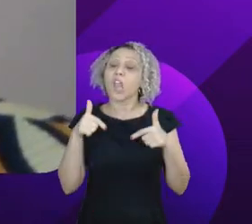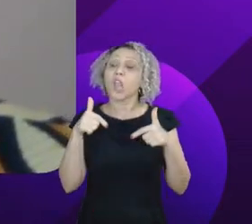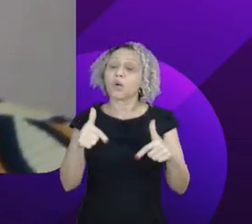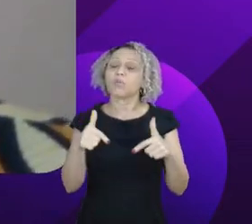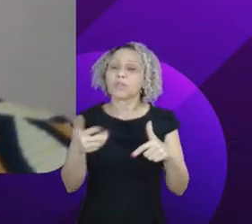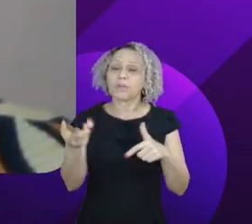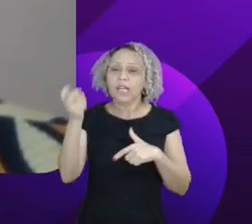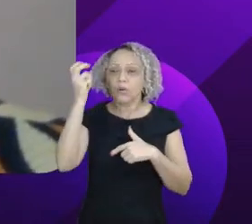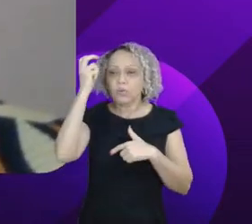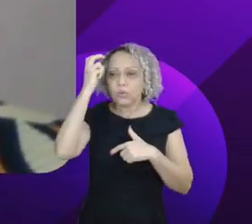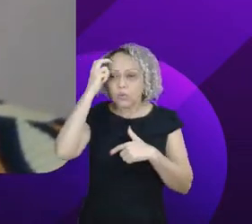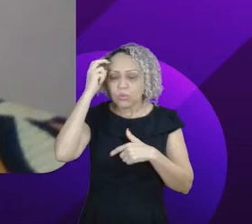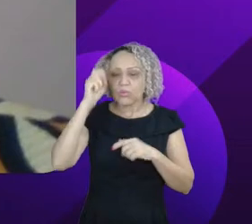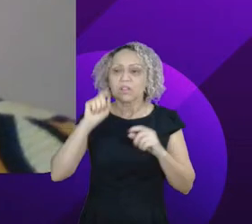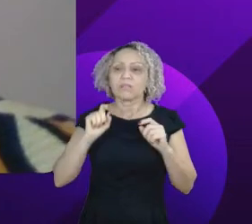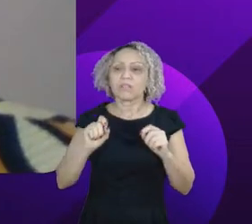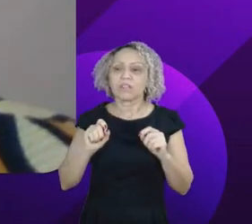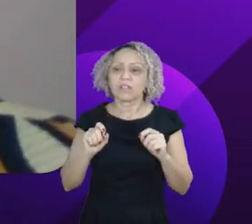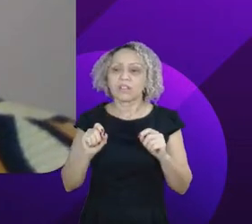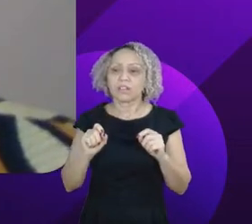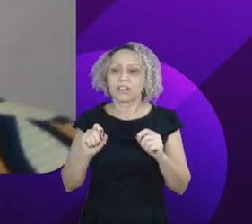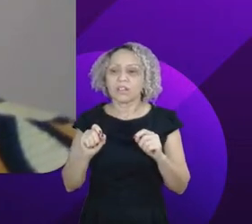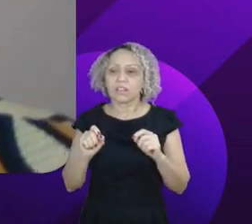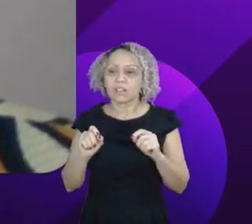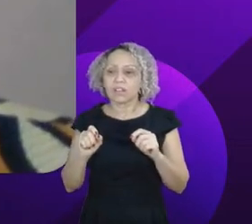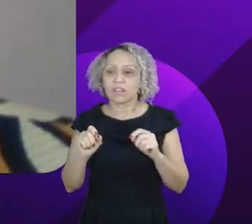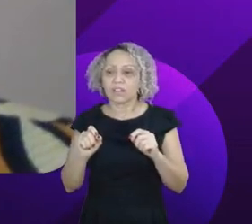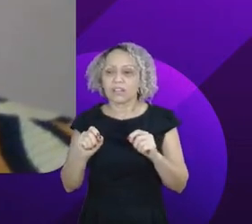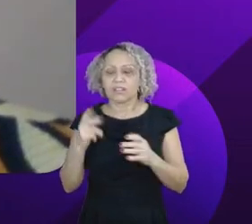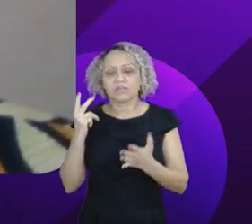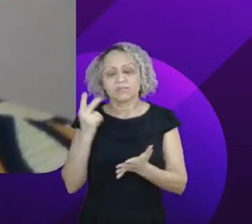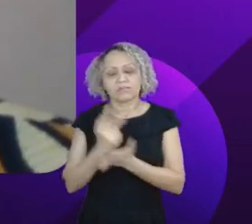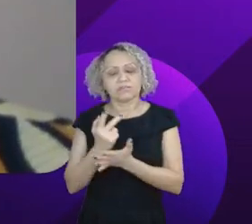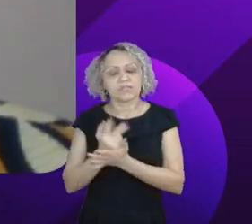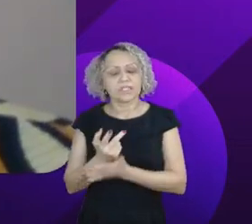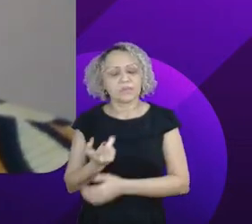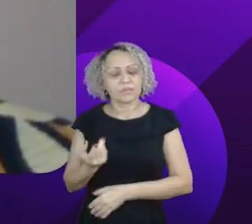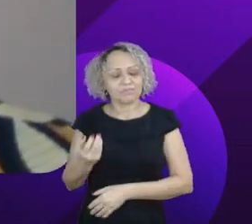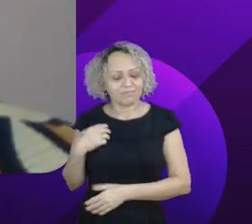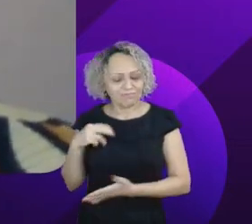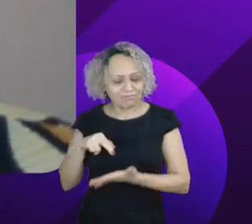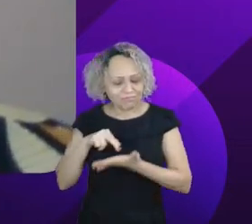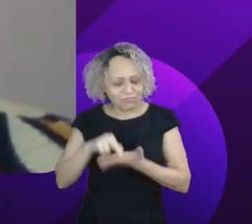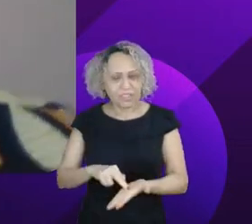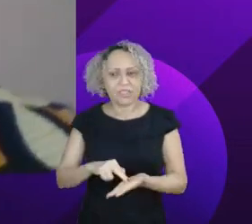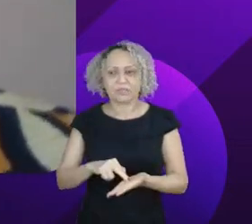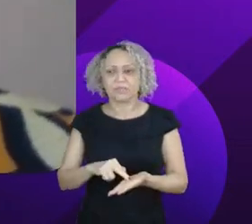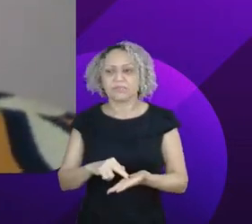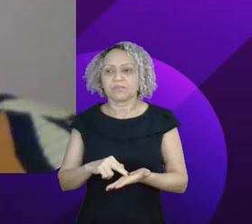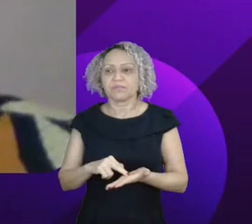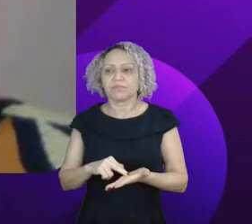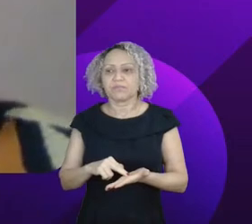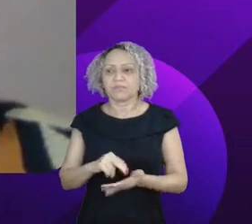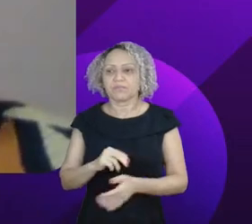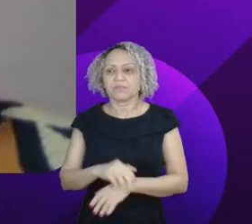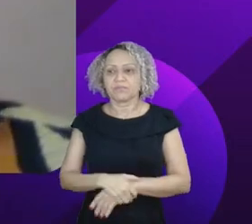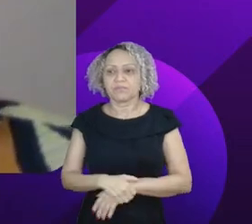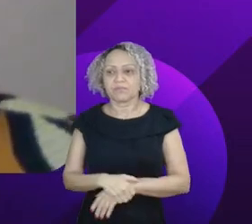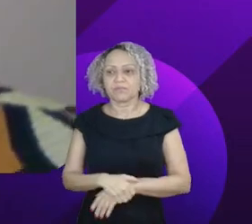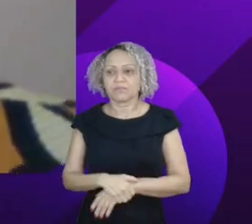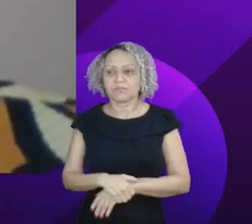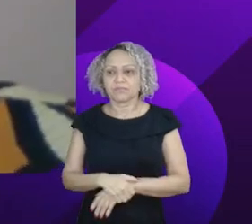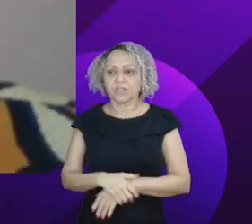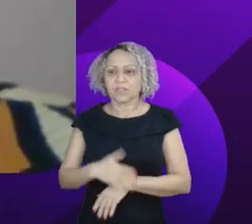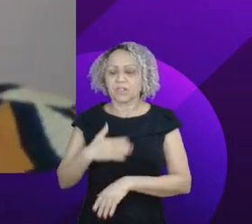pela cultura, né, sempre foi muito presente. Eu costumo dizer, e tem uma camiseta que diz isso, o